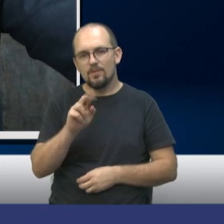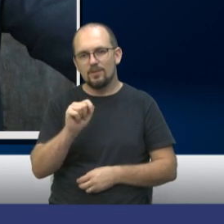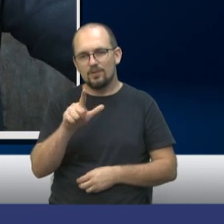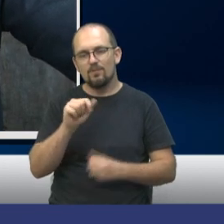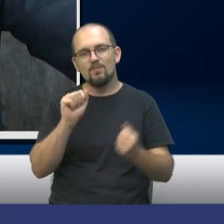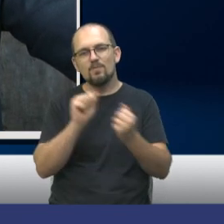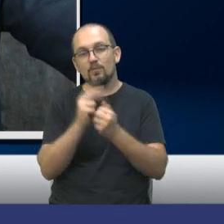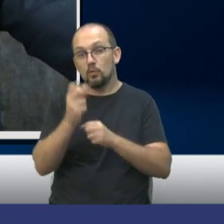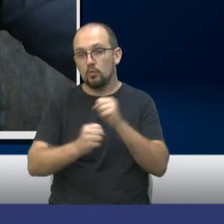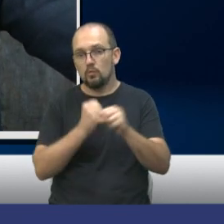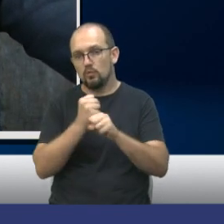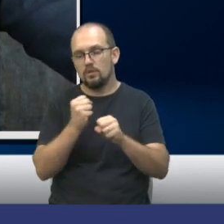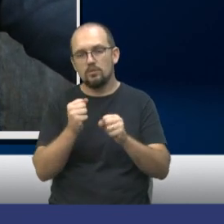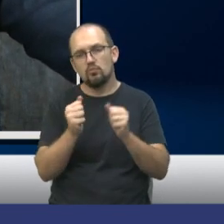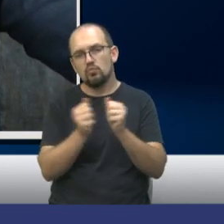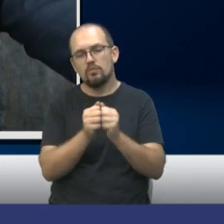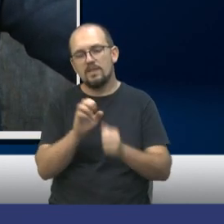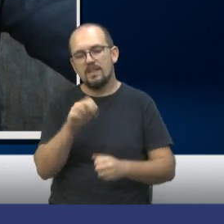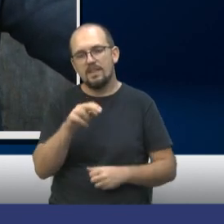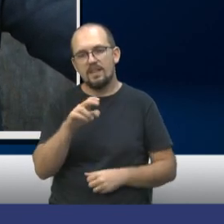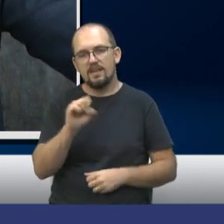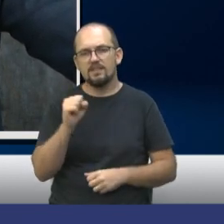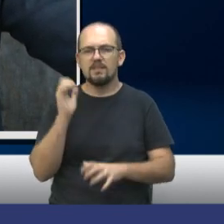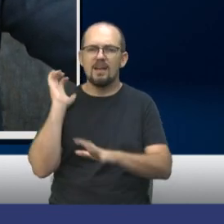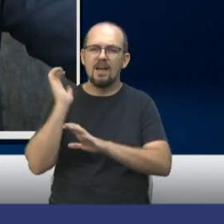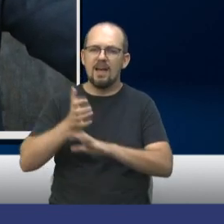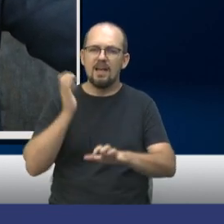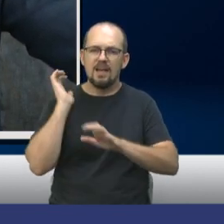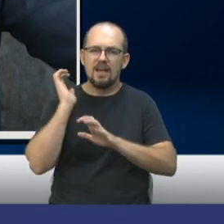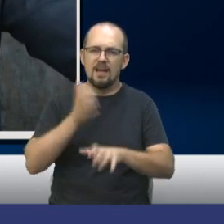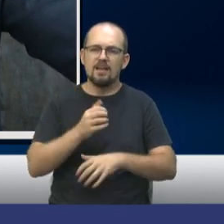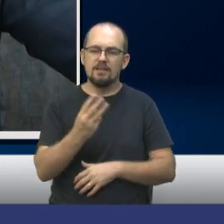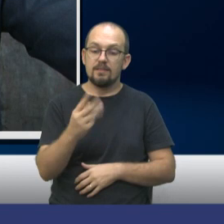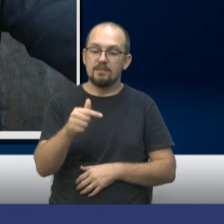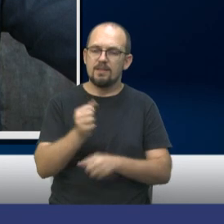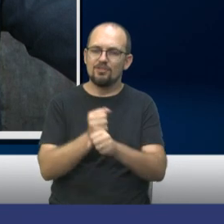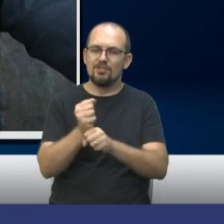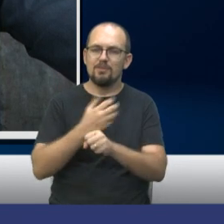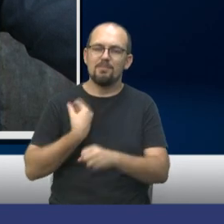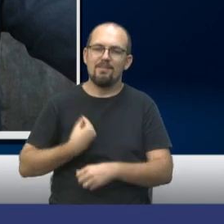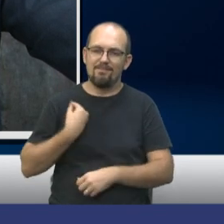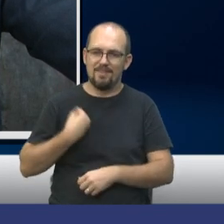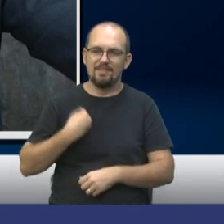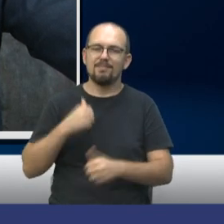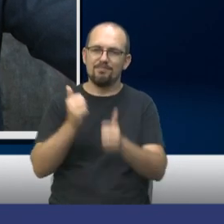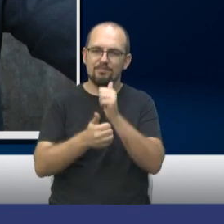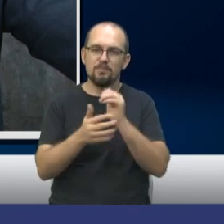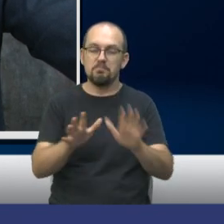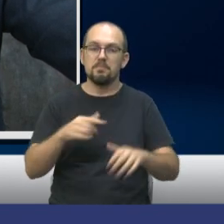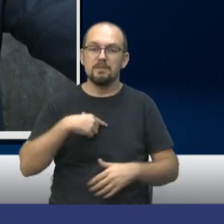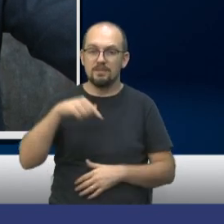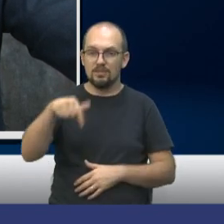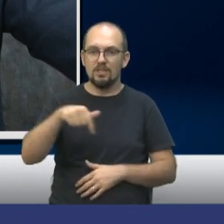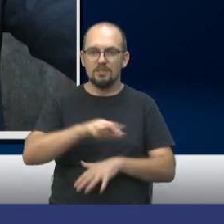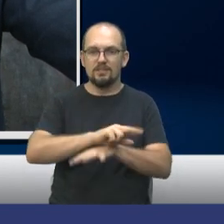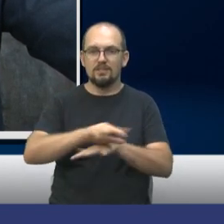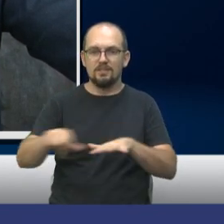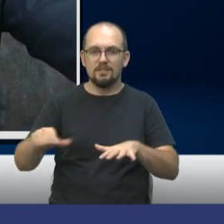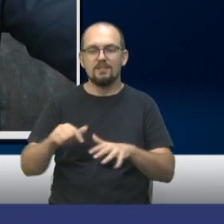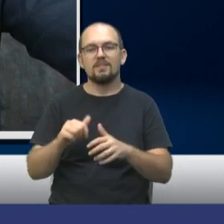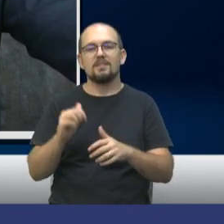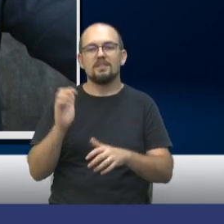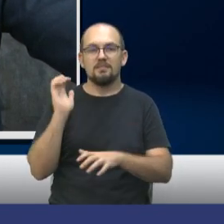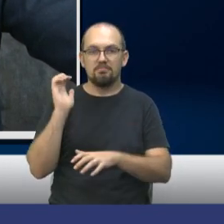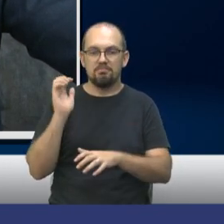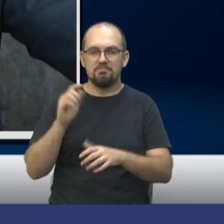Enéas, praticando karatê há 37 anos, é minha vida, mas entre as 7 modalidades de artes marciais que eu pratiquei,